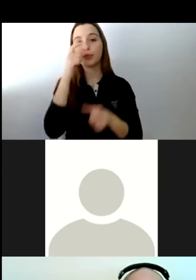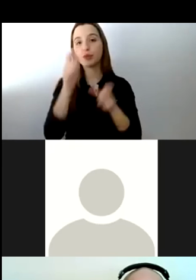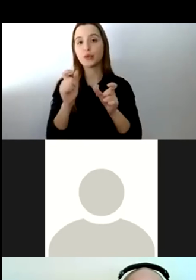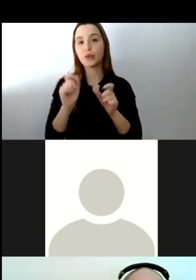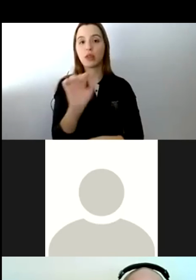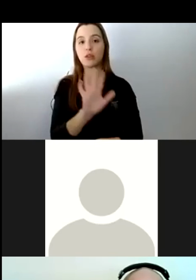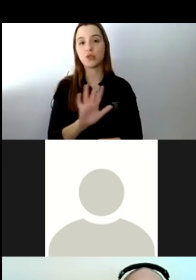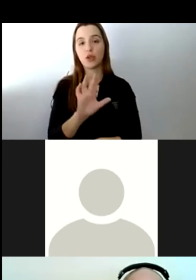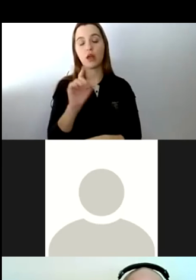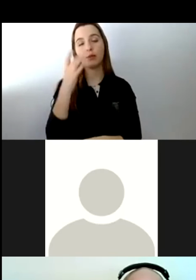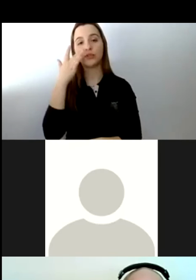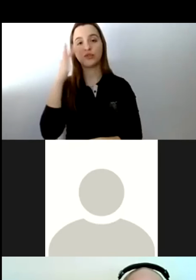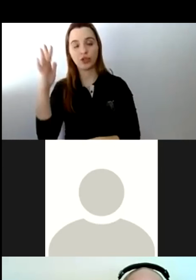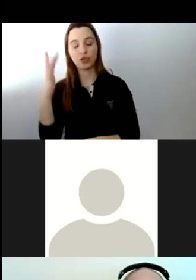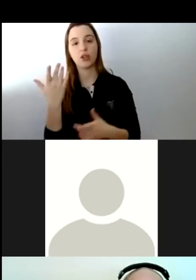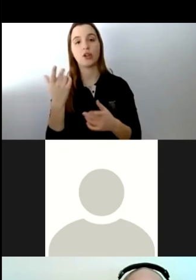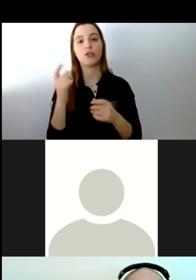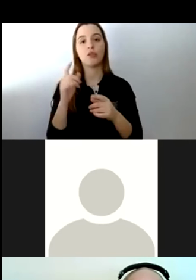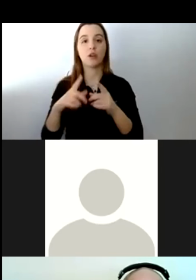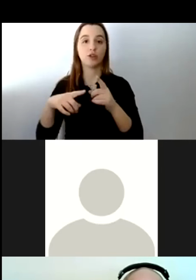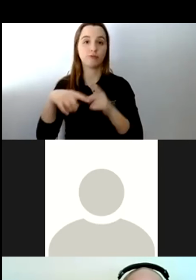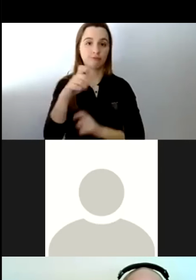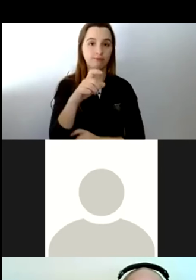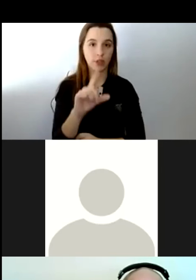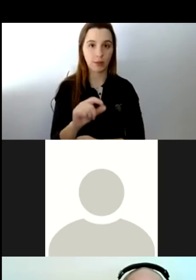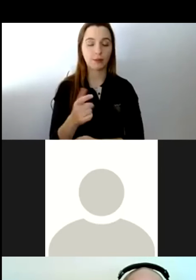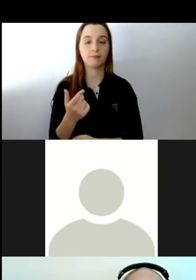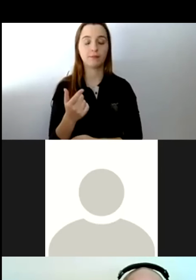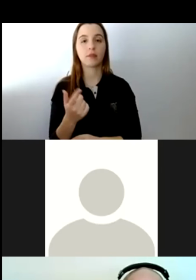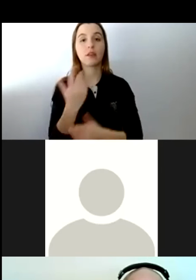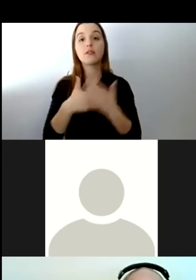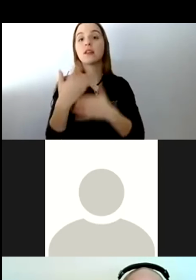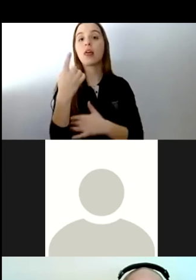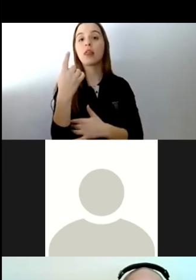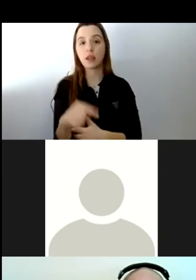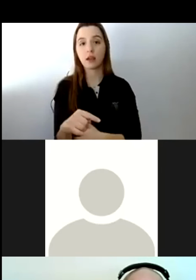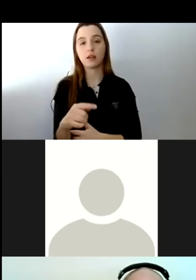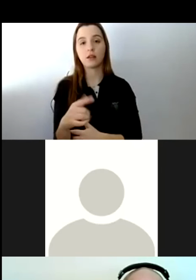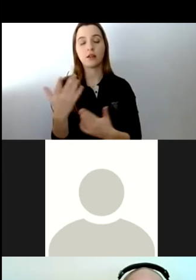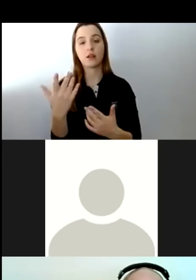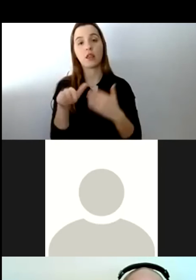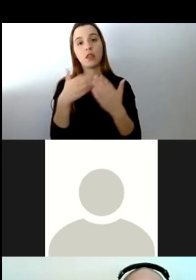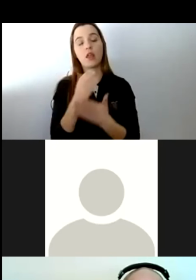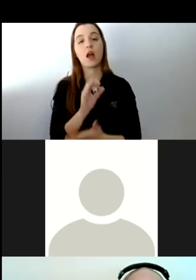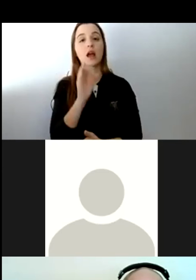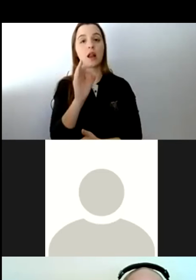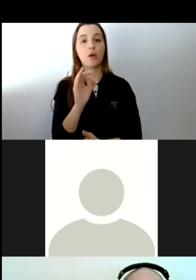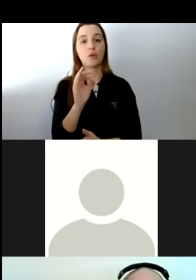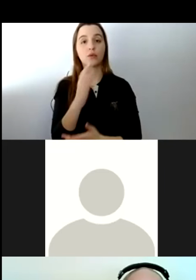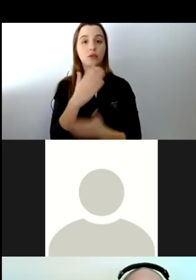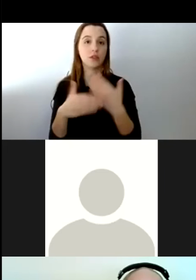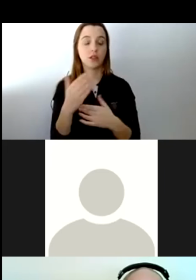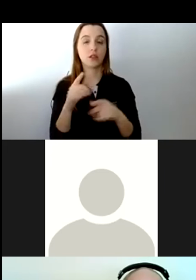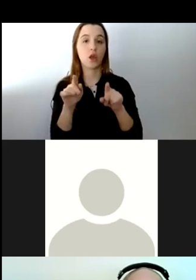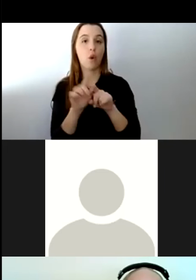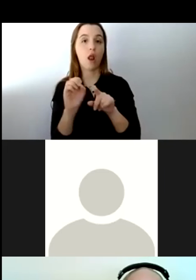nacionais e estrangeiros, refugiados e apátridas, que tenham uma deficiência da qual resulte um grau de incapacidade igual